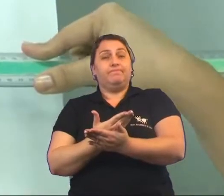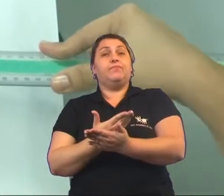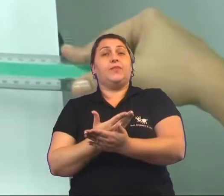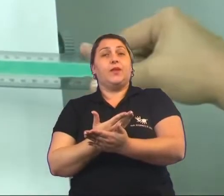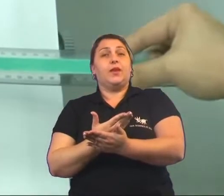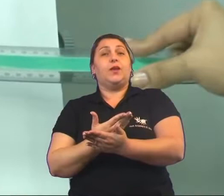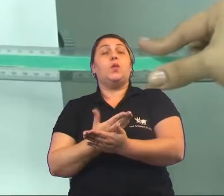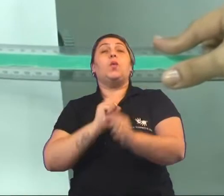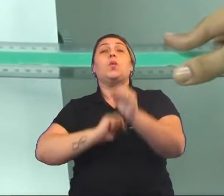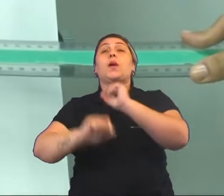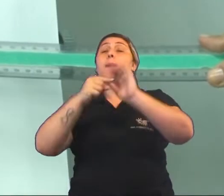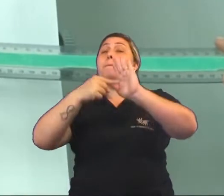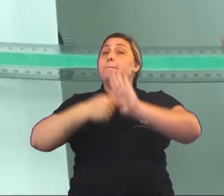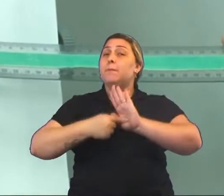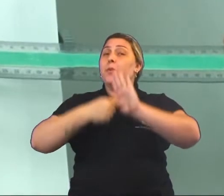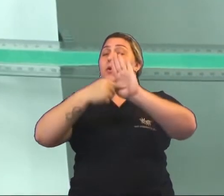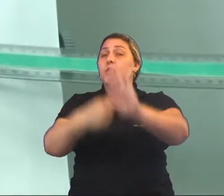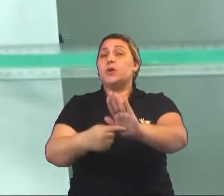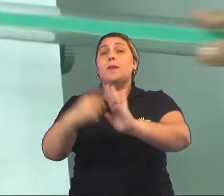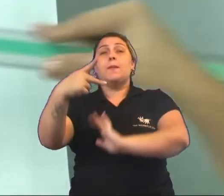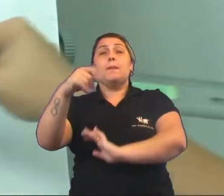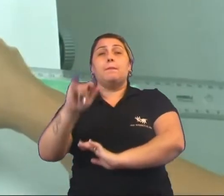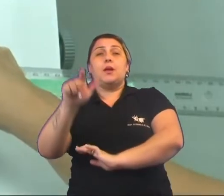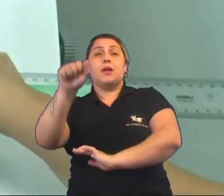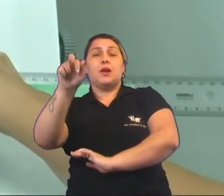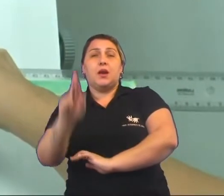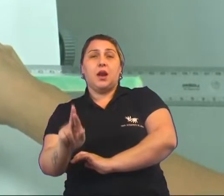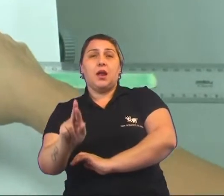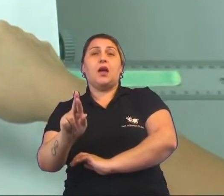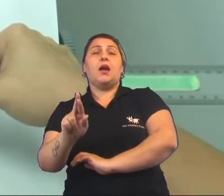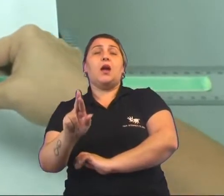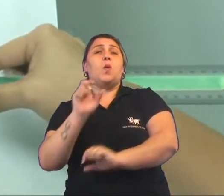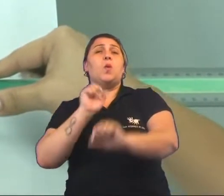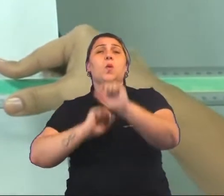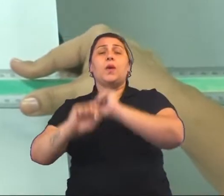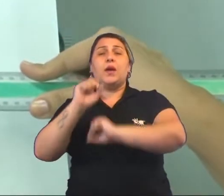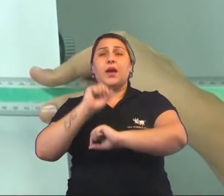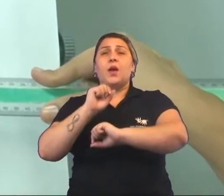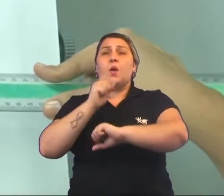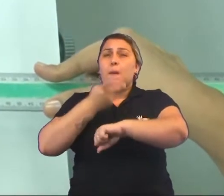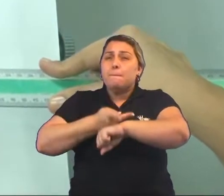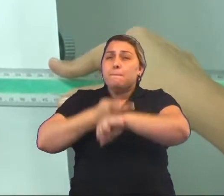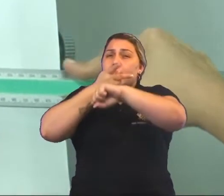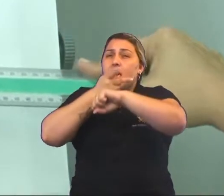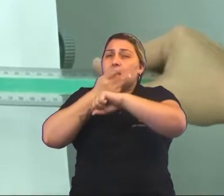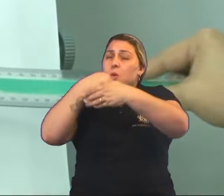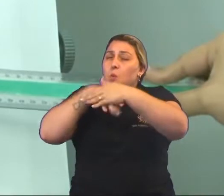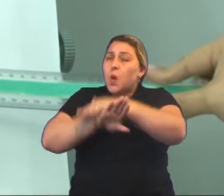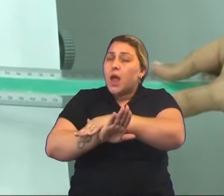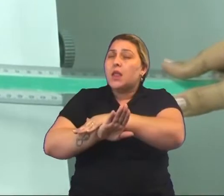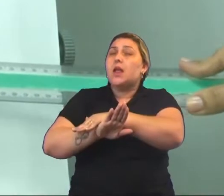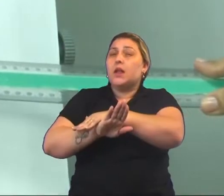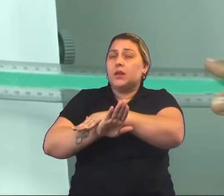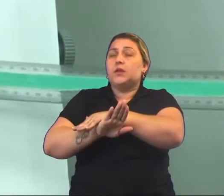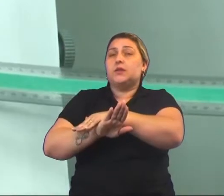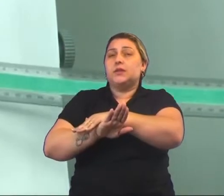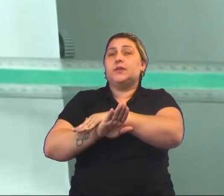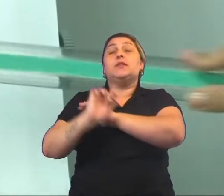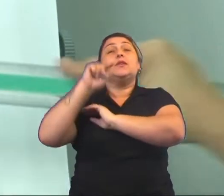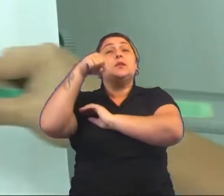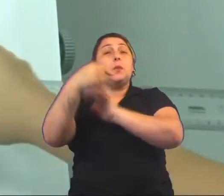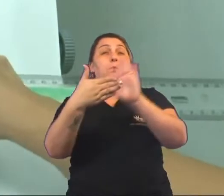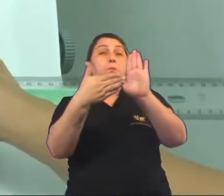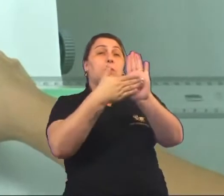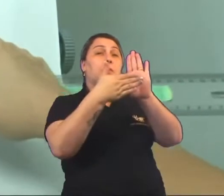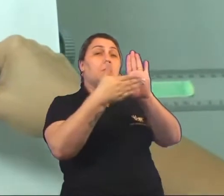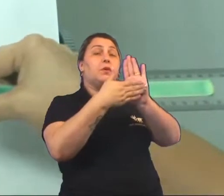que o leva a mostrar para Pilar uma pratinha que trazia no bolso. Em seguida,